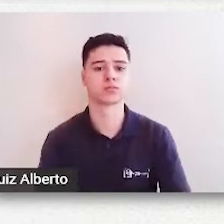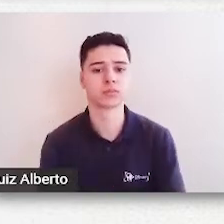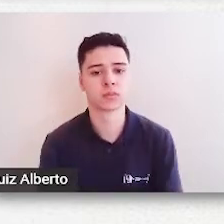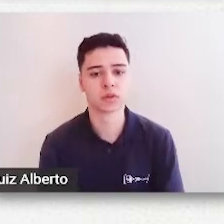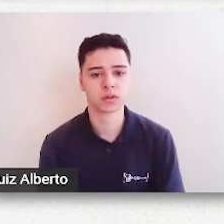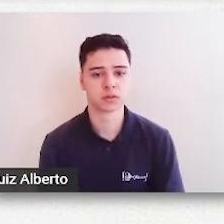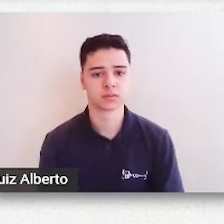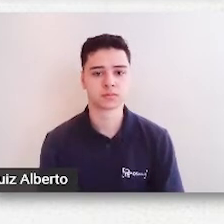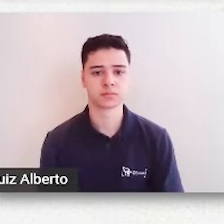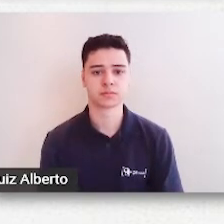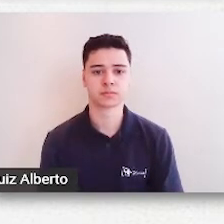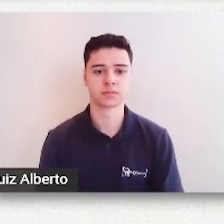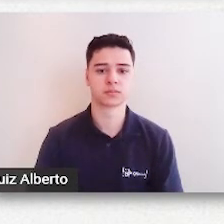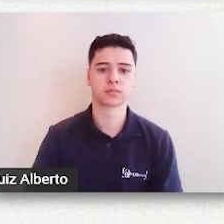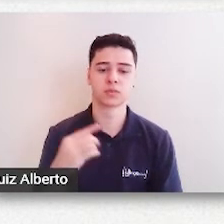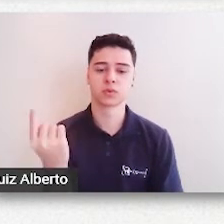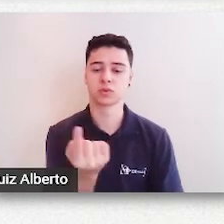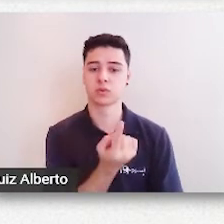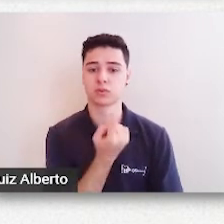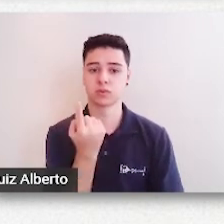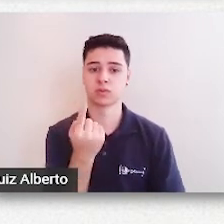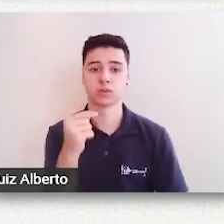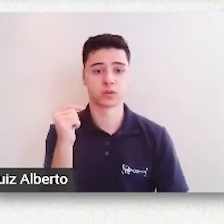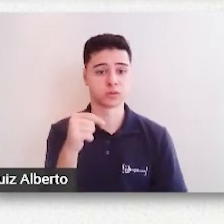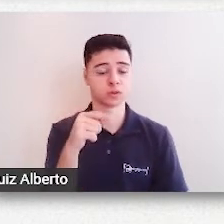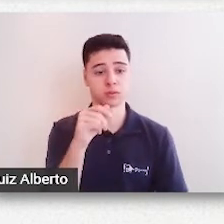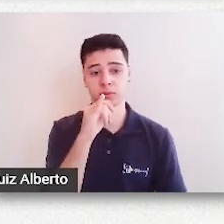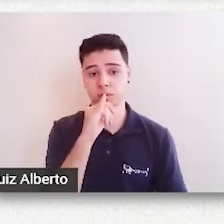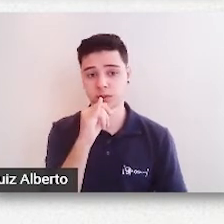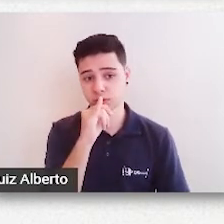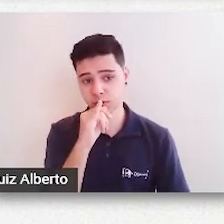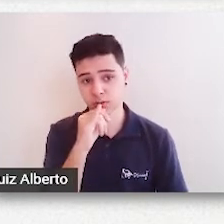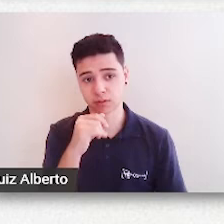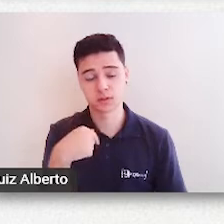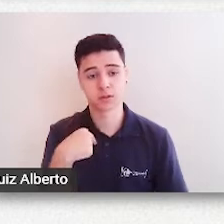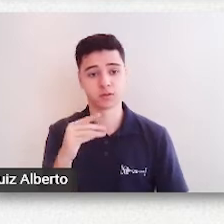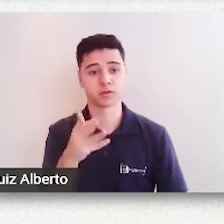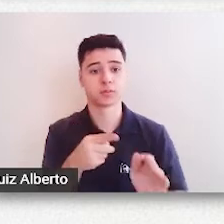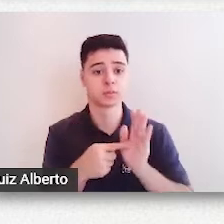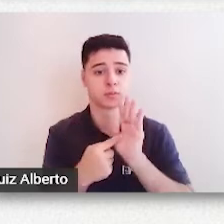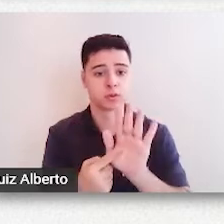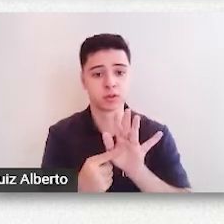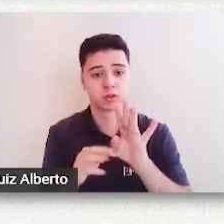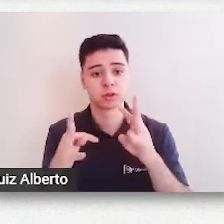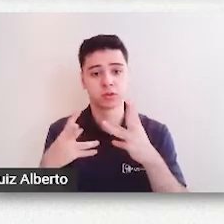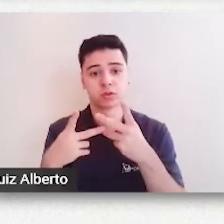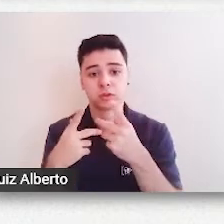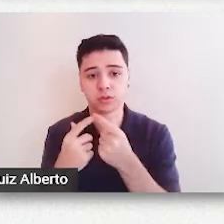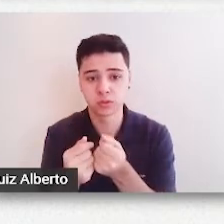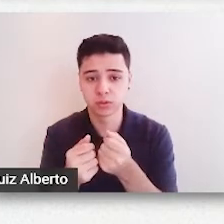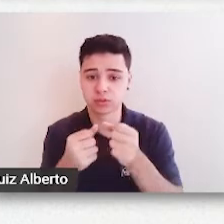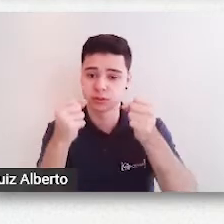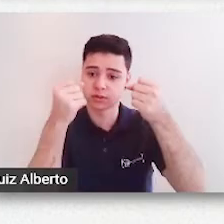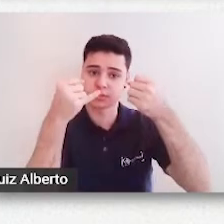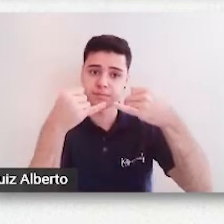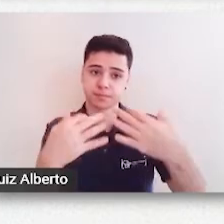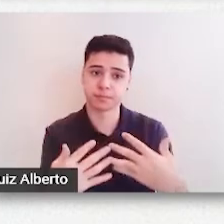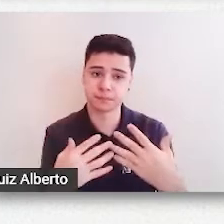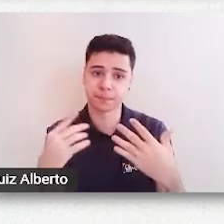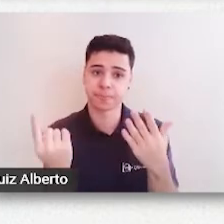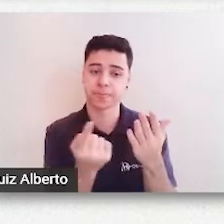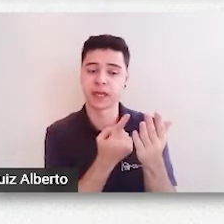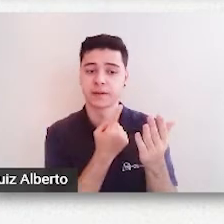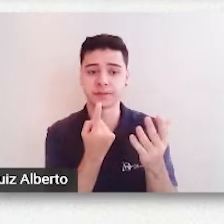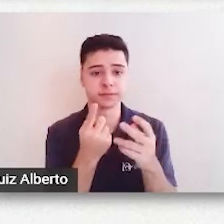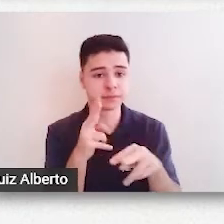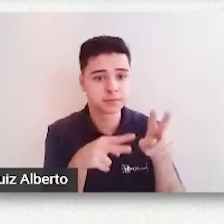O São Joaquim nosso, gente, então, eu já vou trazer direto essa descrição para a gente olhar